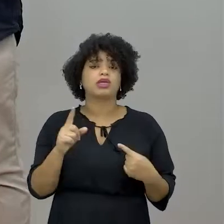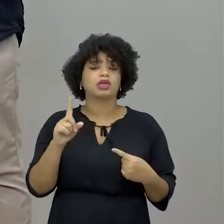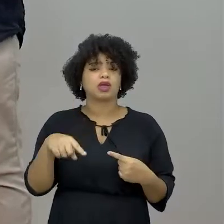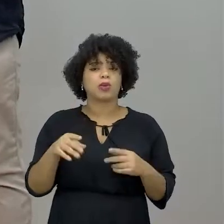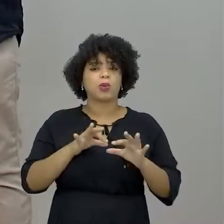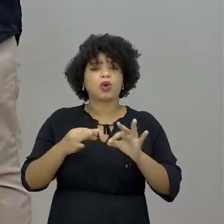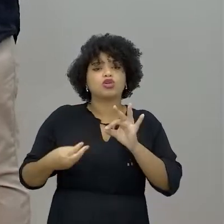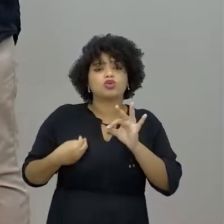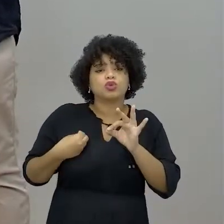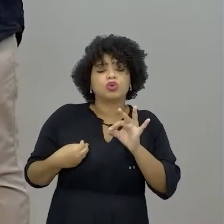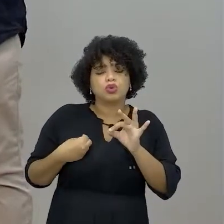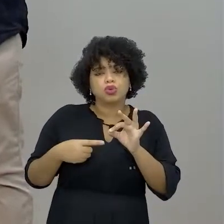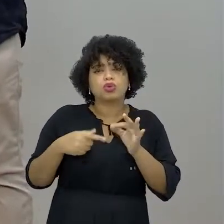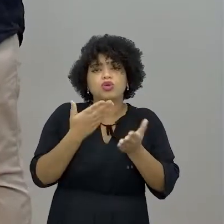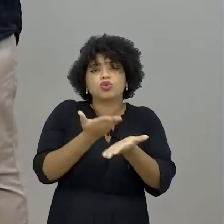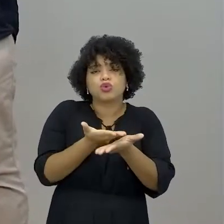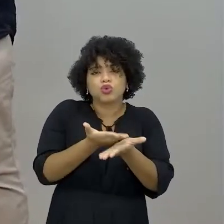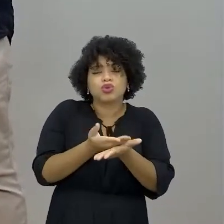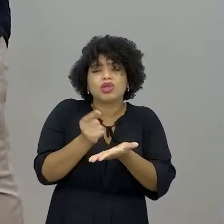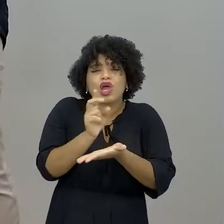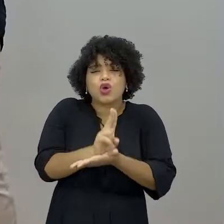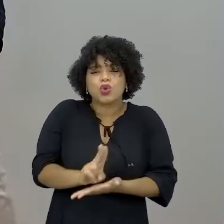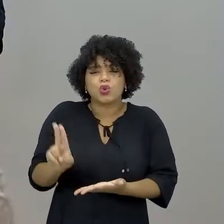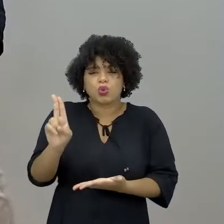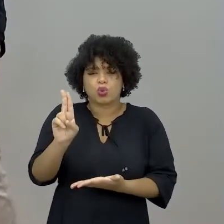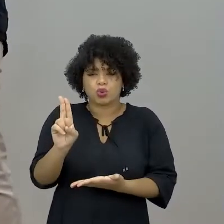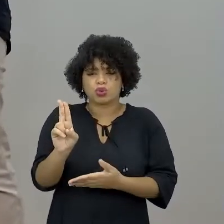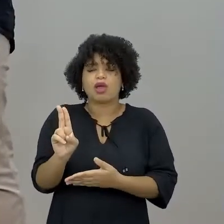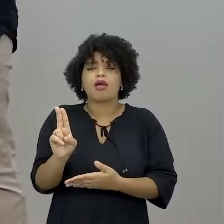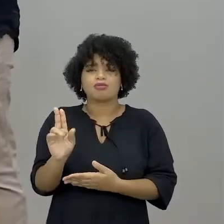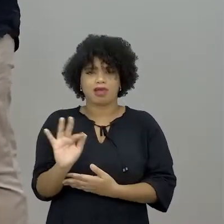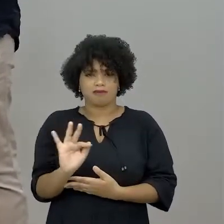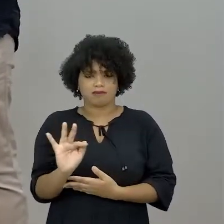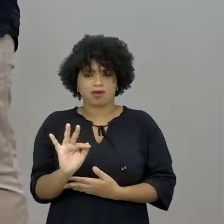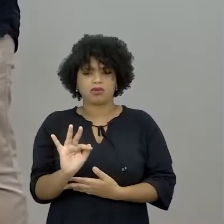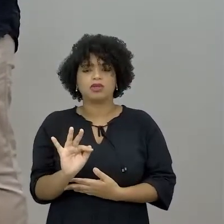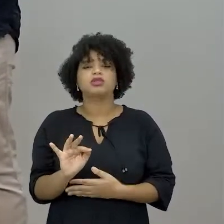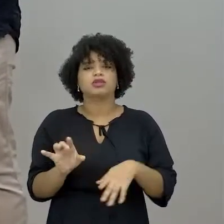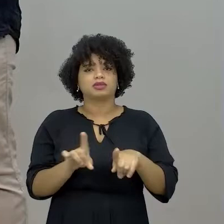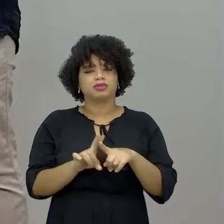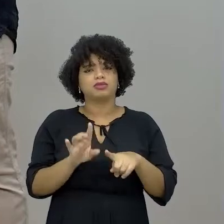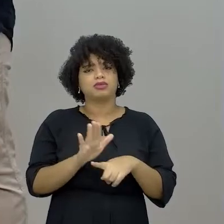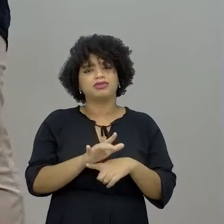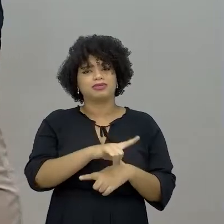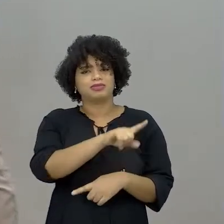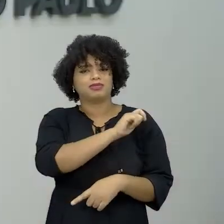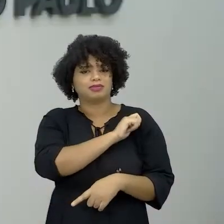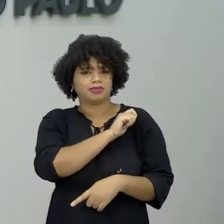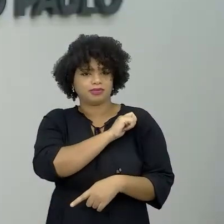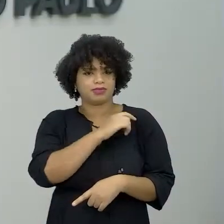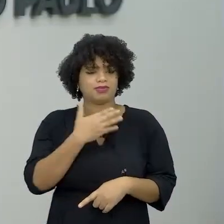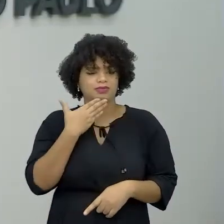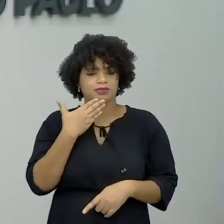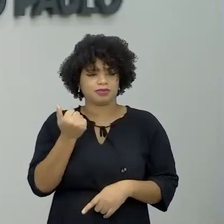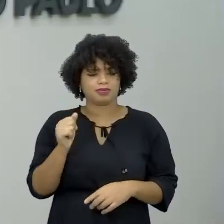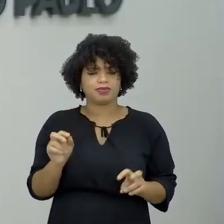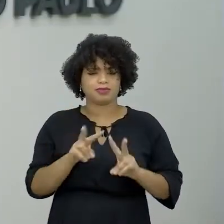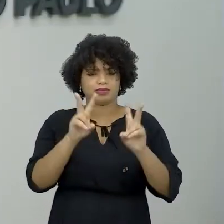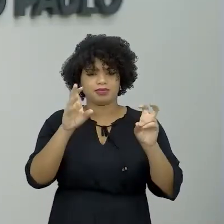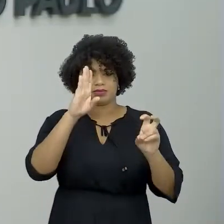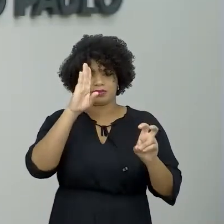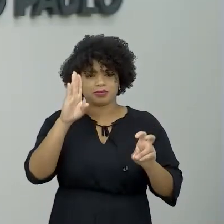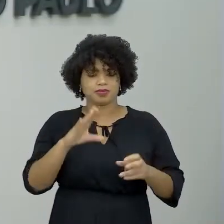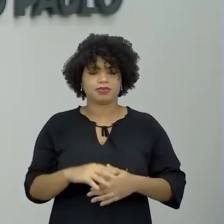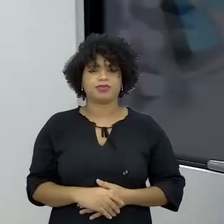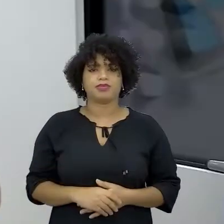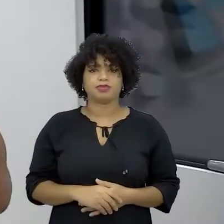vida em continuar os seus estudos na universidade, esse aprofundamento ele também ajuda esse estudante, né, com esses grandes temas. E